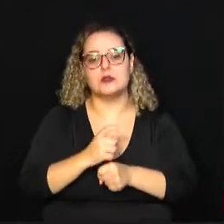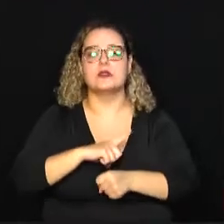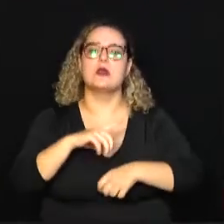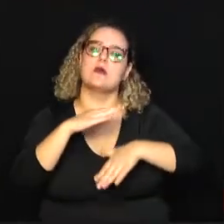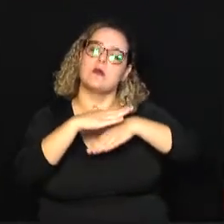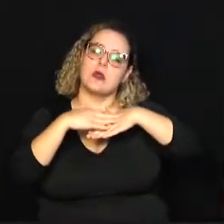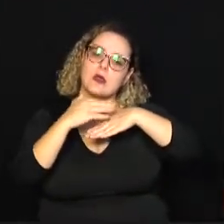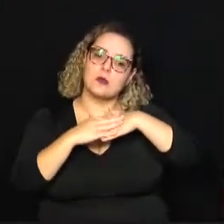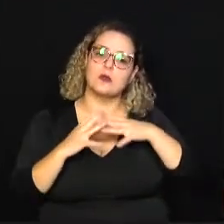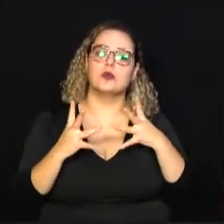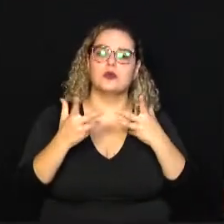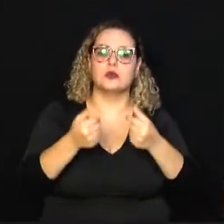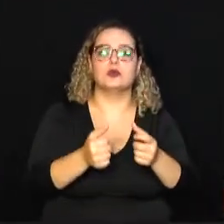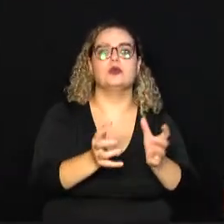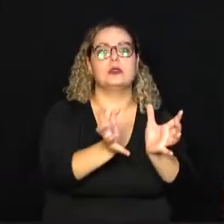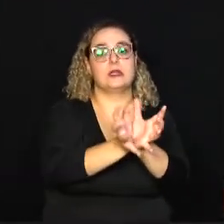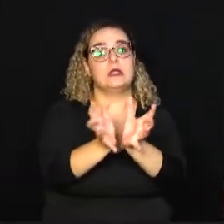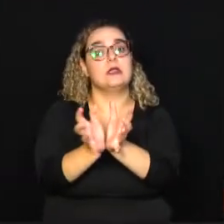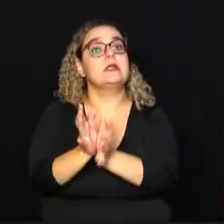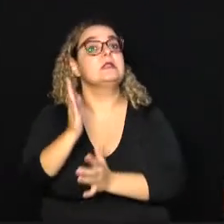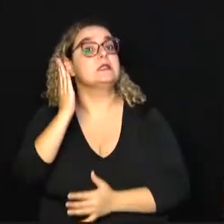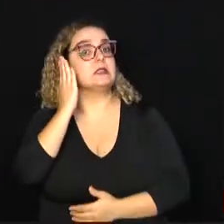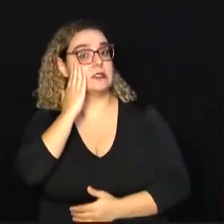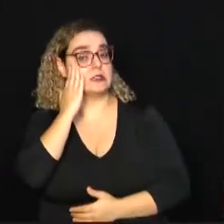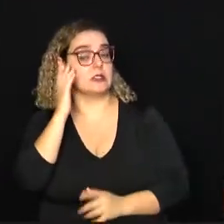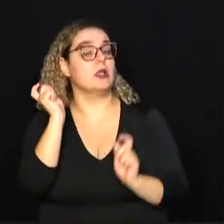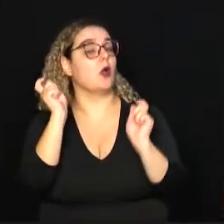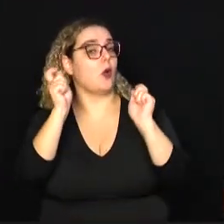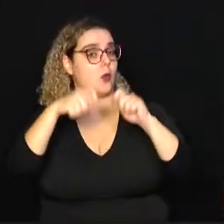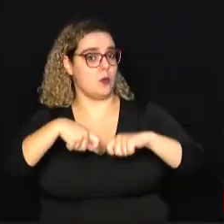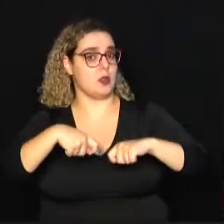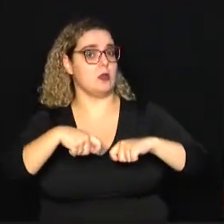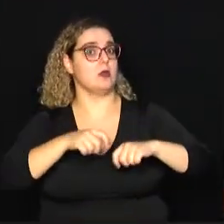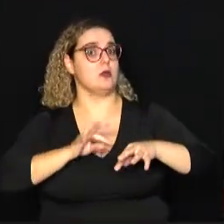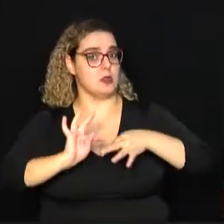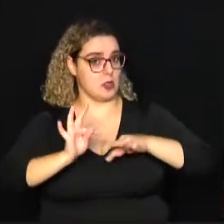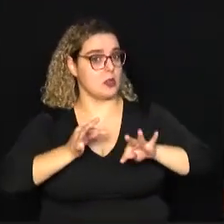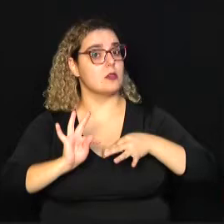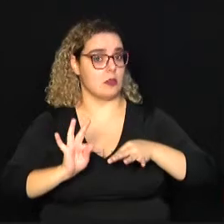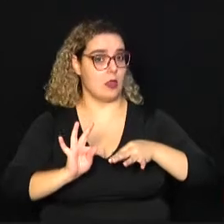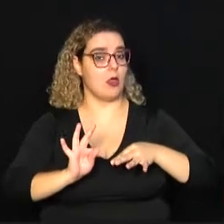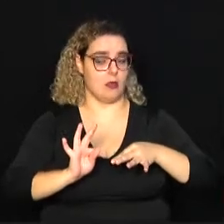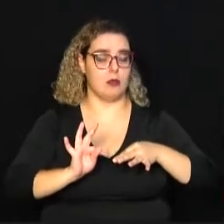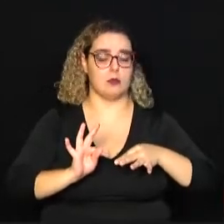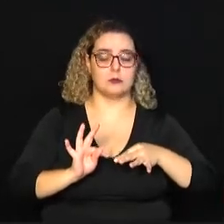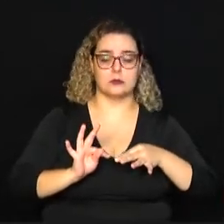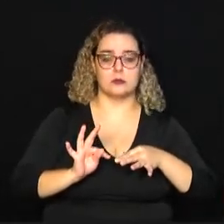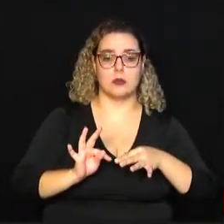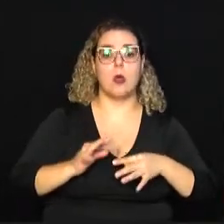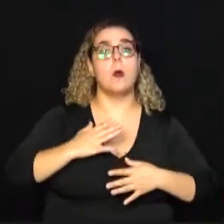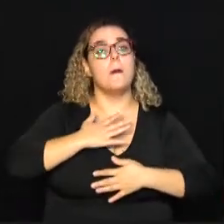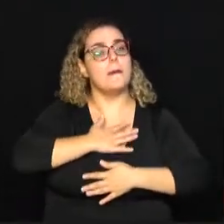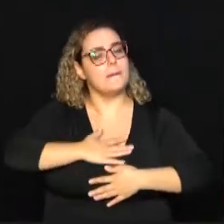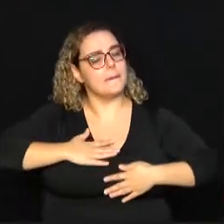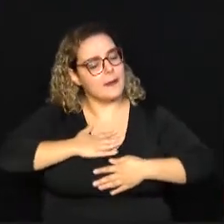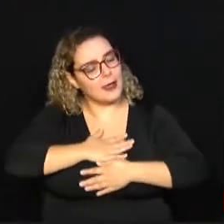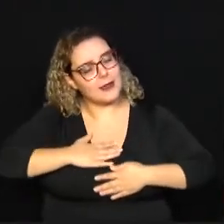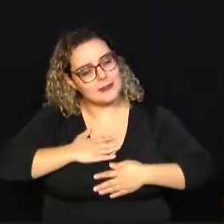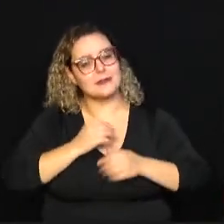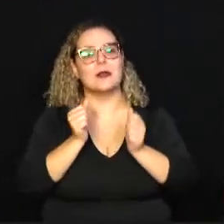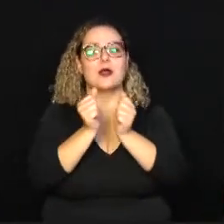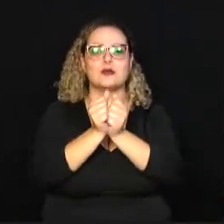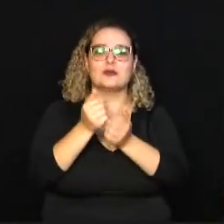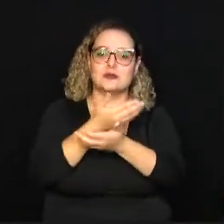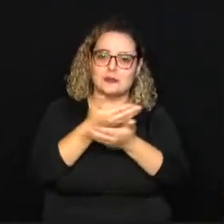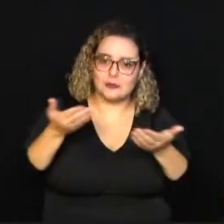essa equipe, sei da competência da equipe técnica da Câmara de Campinas, então um prazer danado estar de volta com vocês